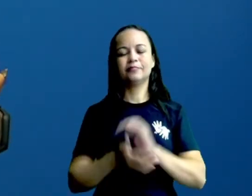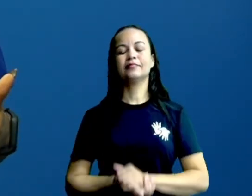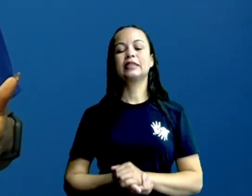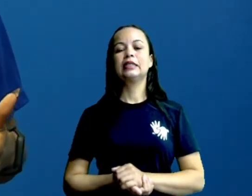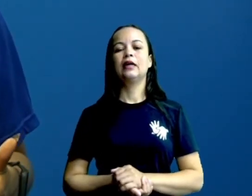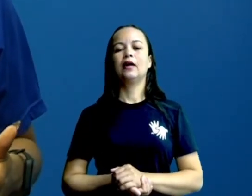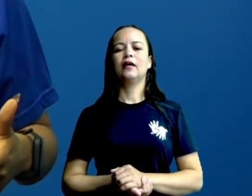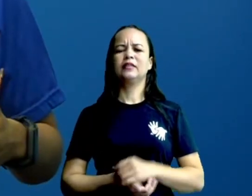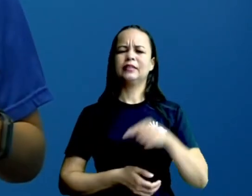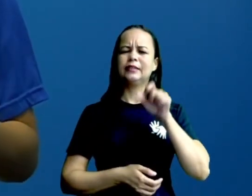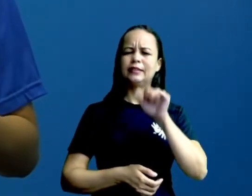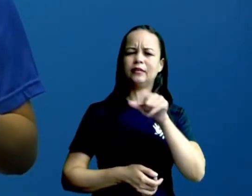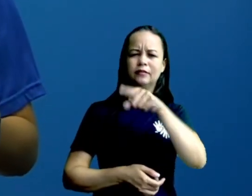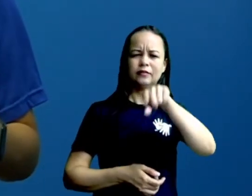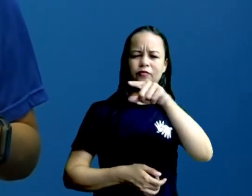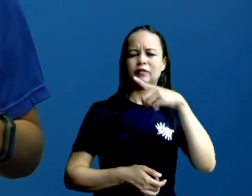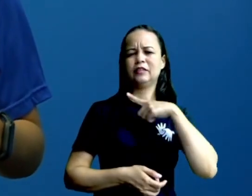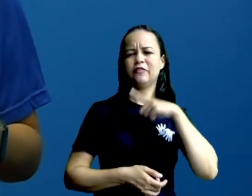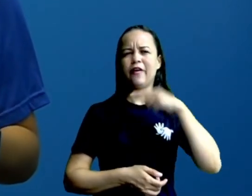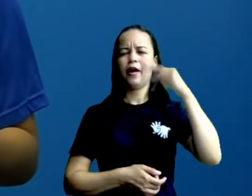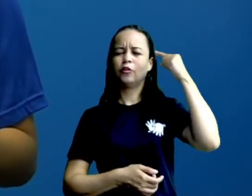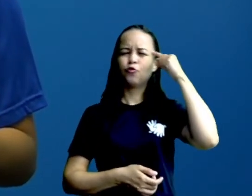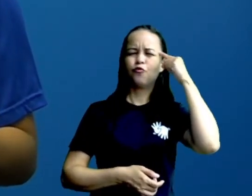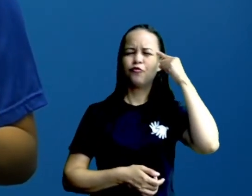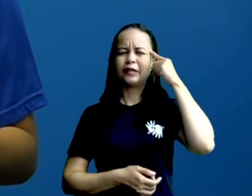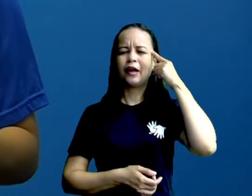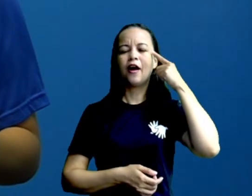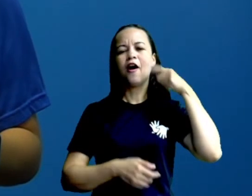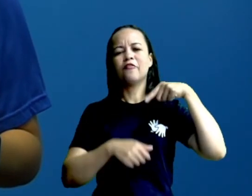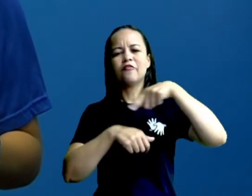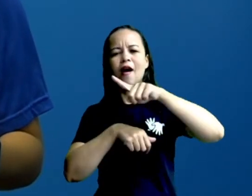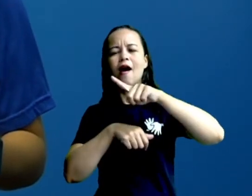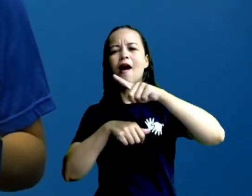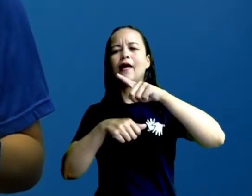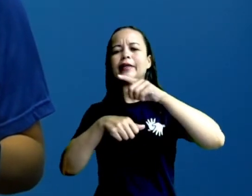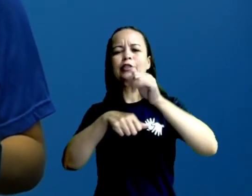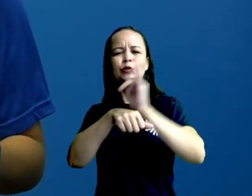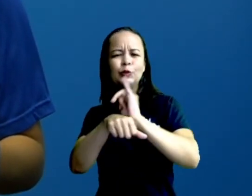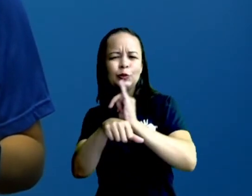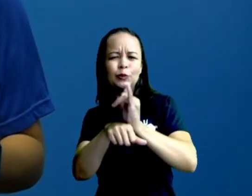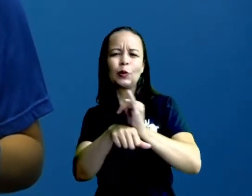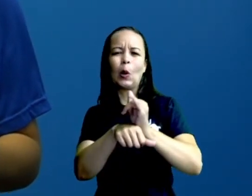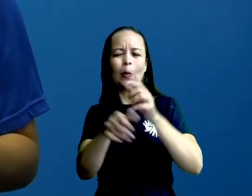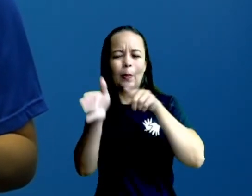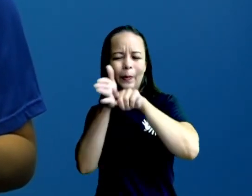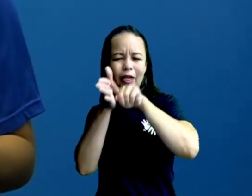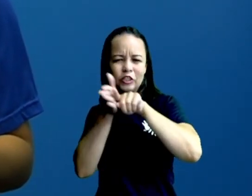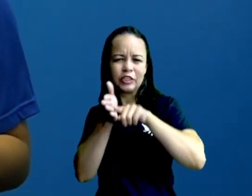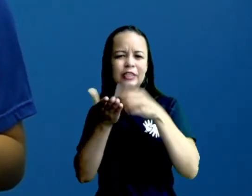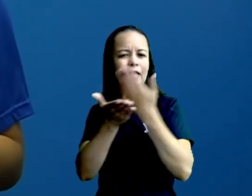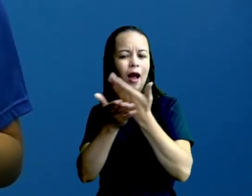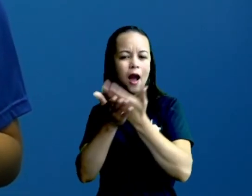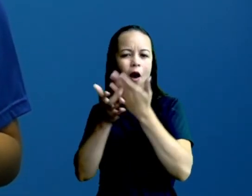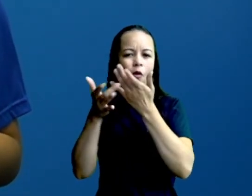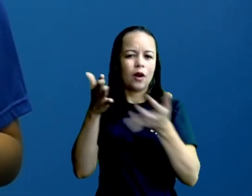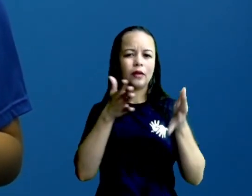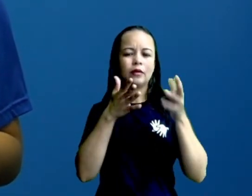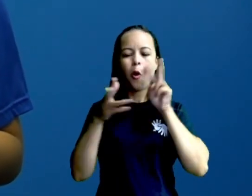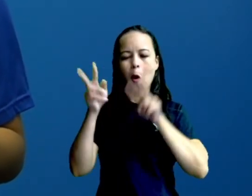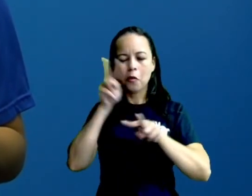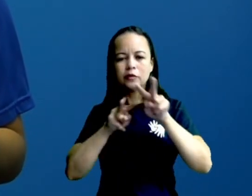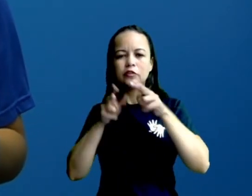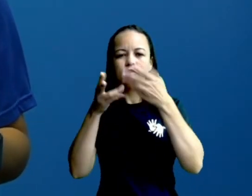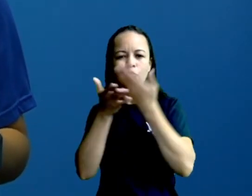Ó, teve alguma dúvida? Vai lá no YouTube, vai lá, pesquisa a minha aula, dá uma olhadinha nela de novo, preste atenção que vocês vão entender